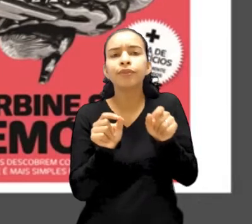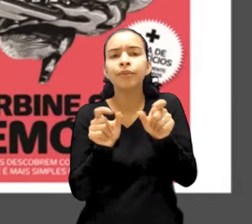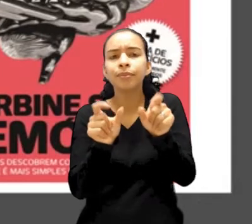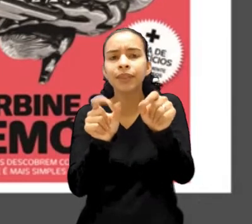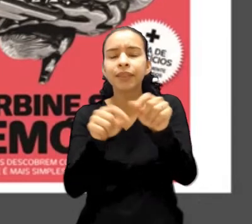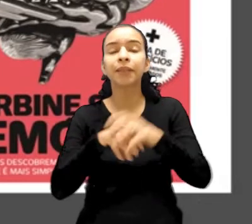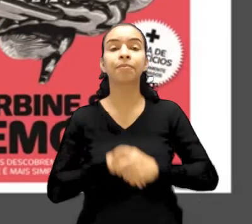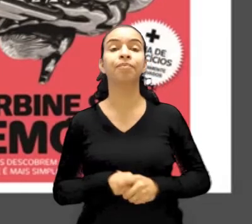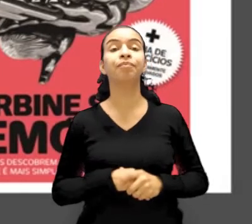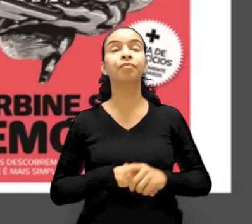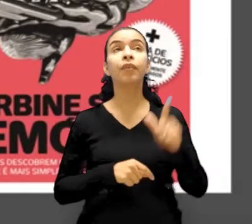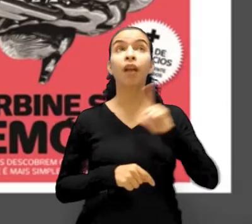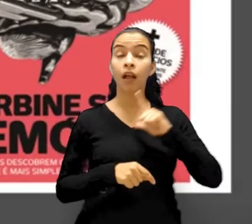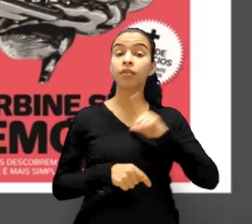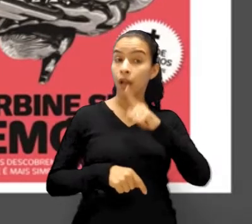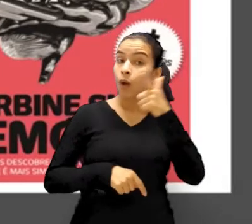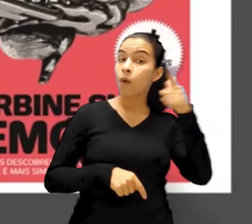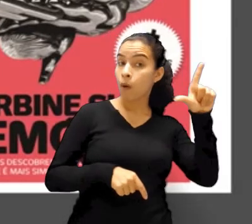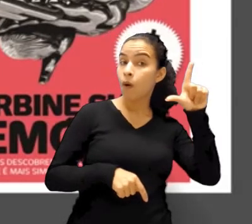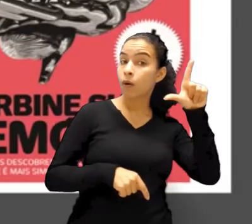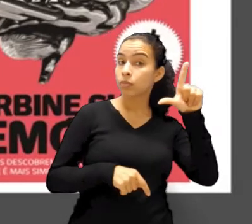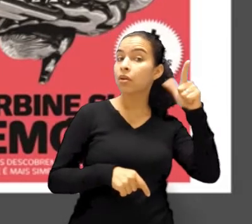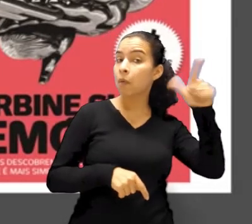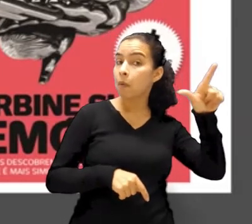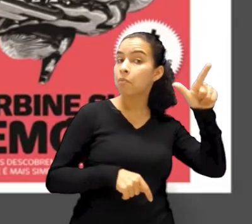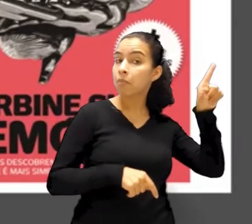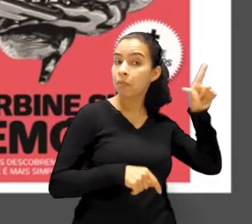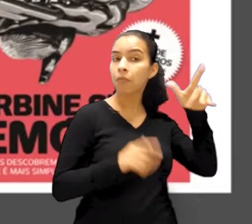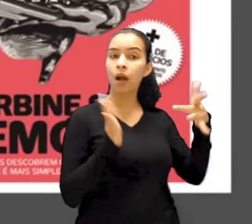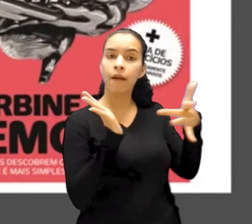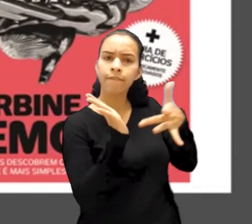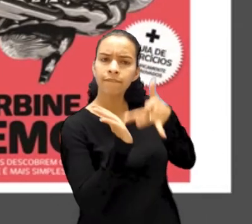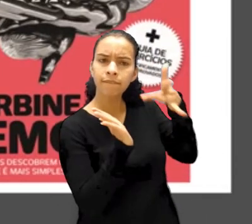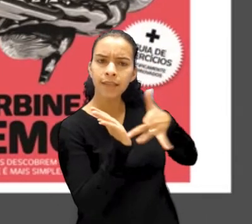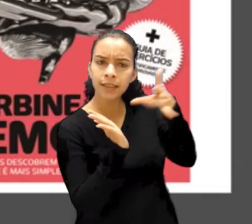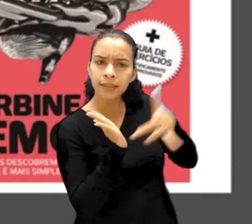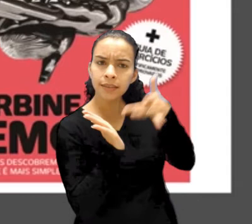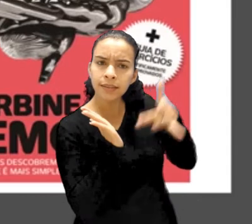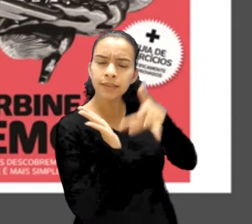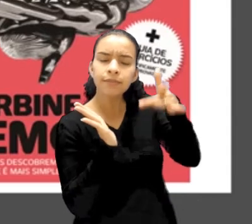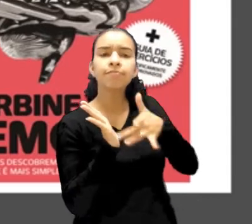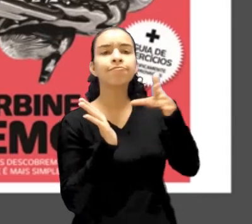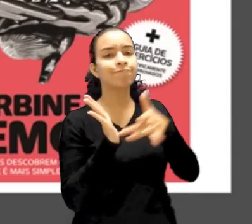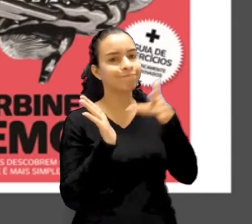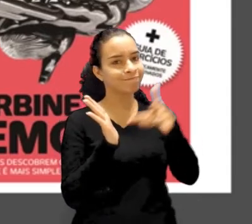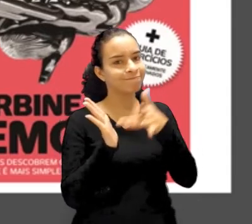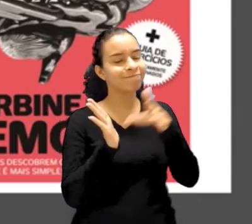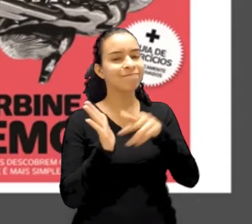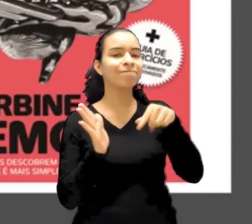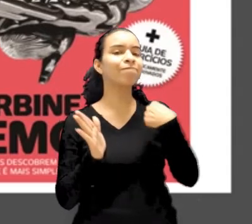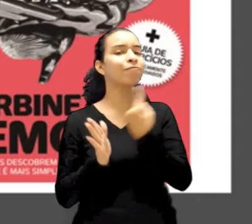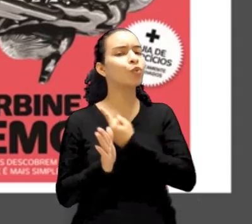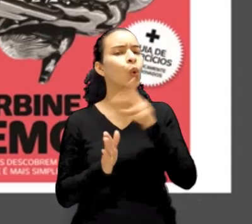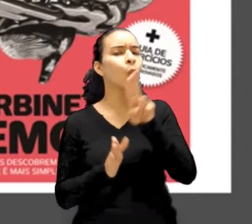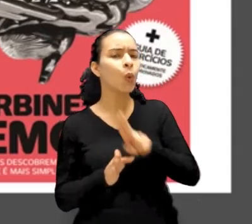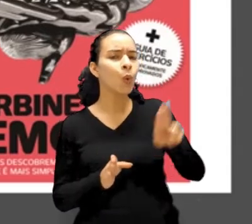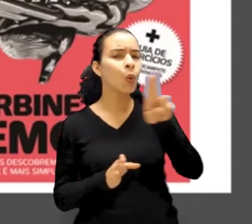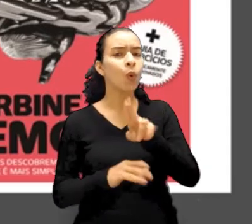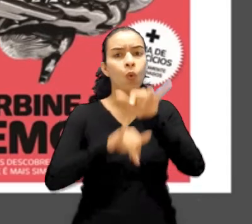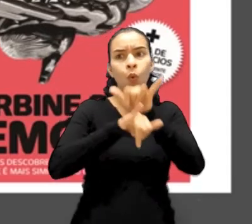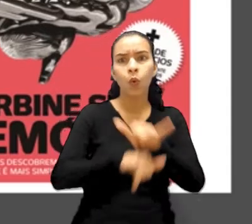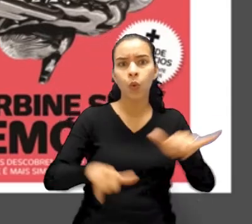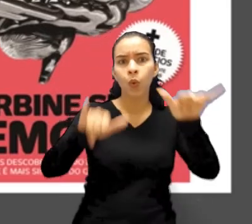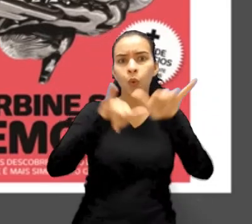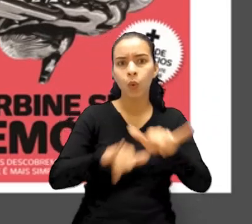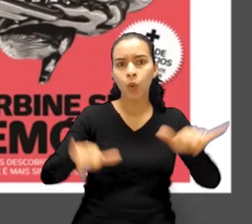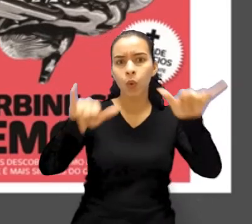Além da revista Ciência Hoje das Crianças, nós temos outras, né, que são utilizadas para a publicação